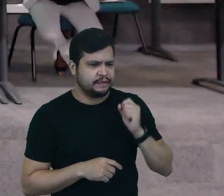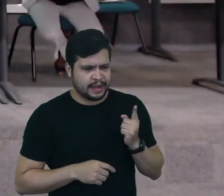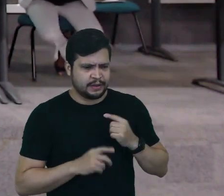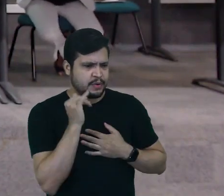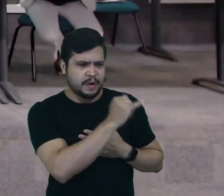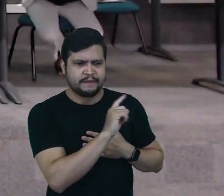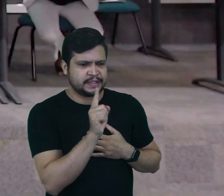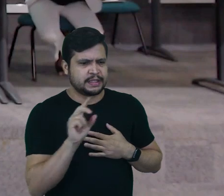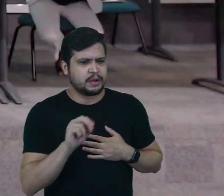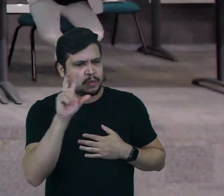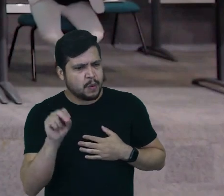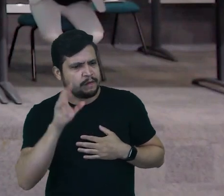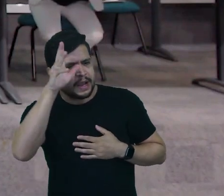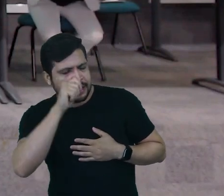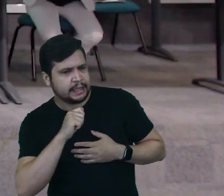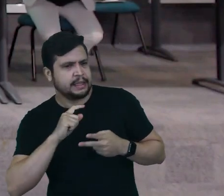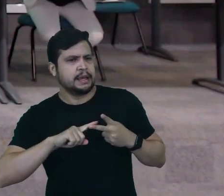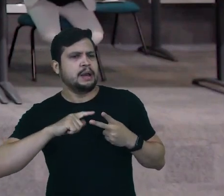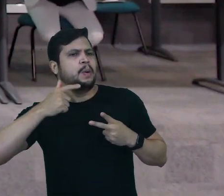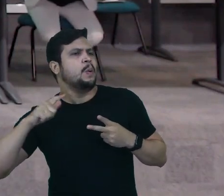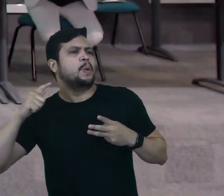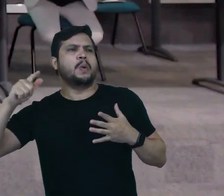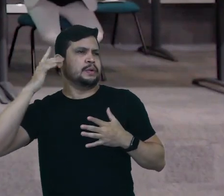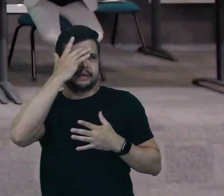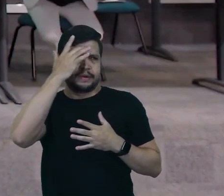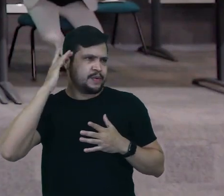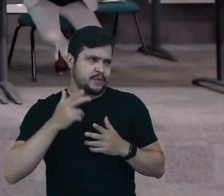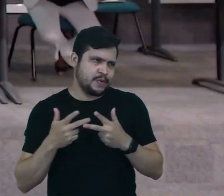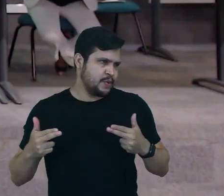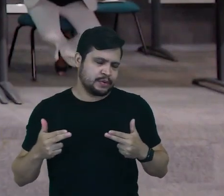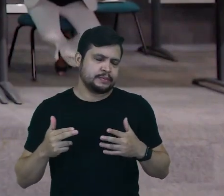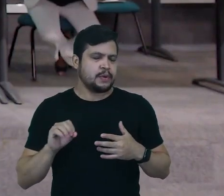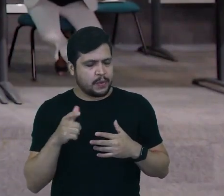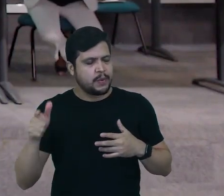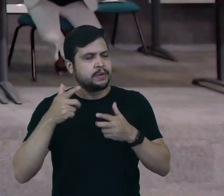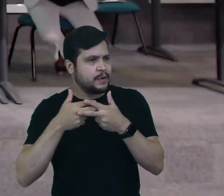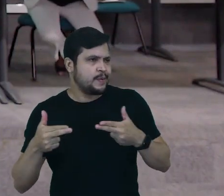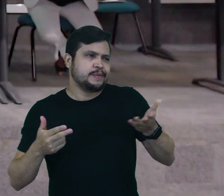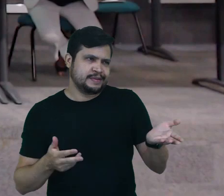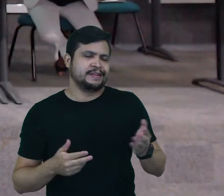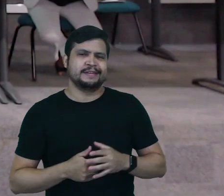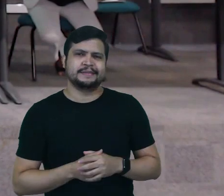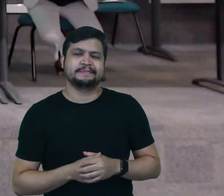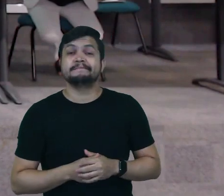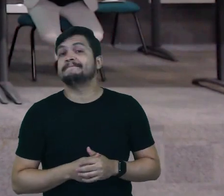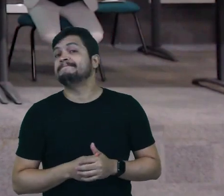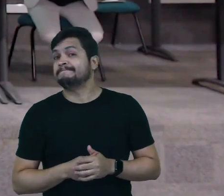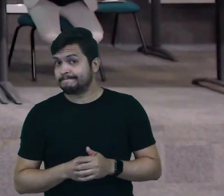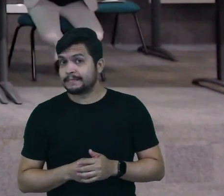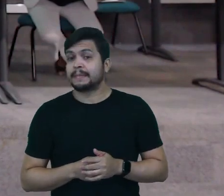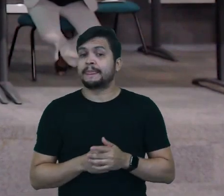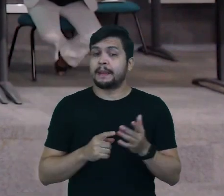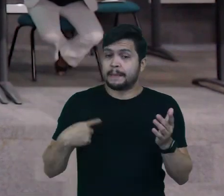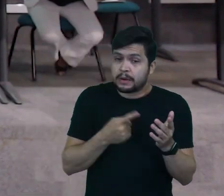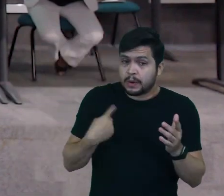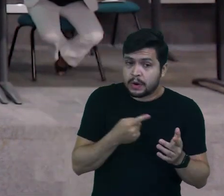galinha, do que era, né? Então, porque é uma coisa super rara e para nós é um alimento barato. Então,